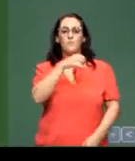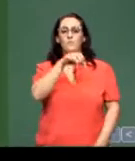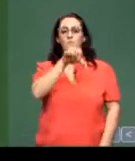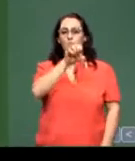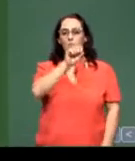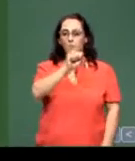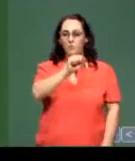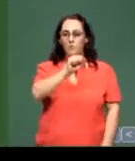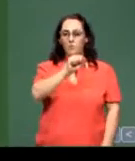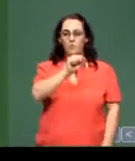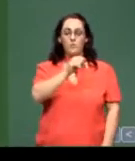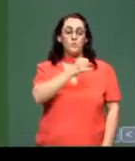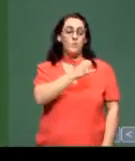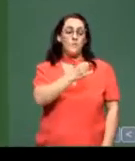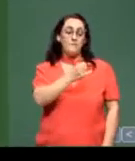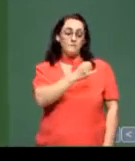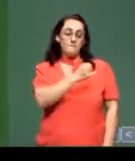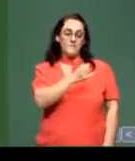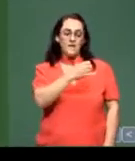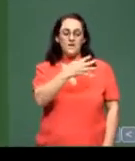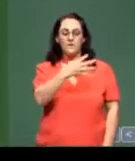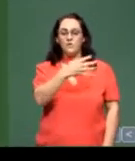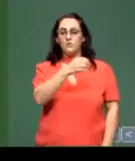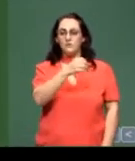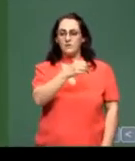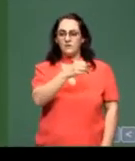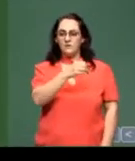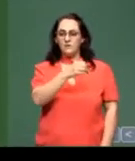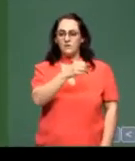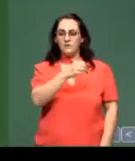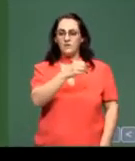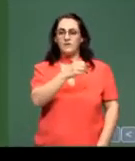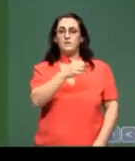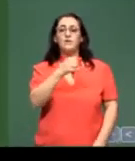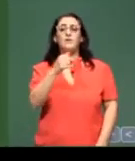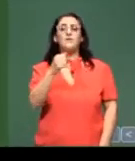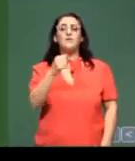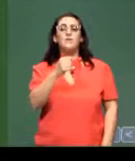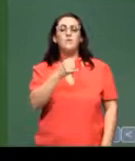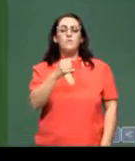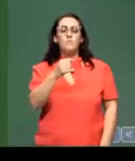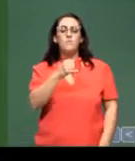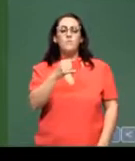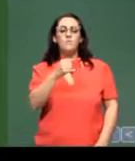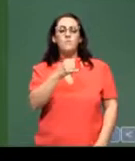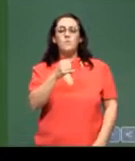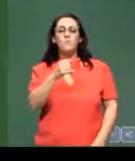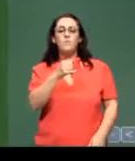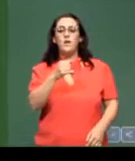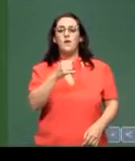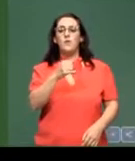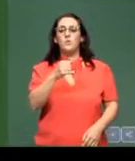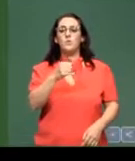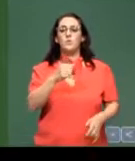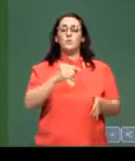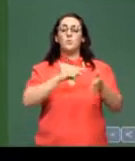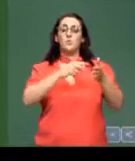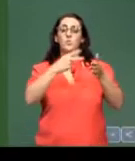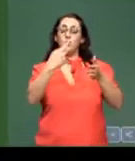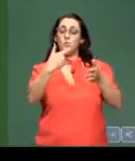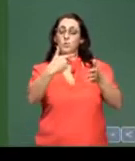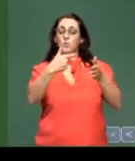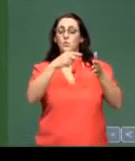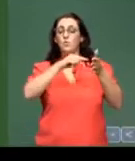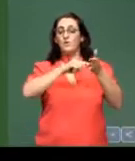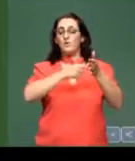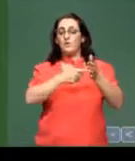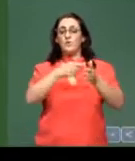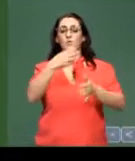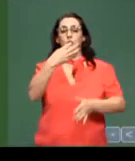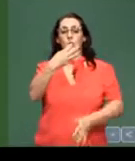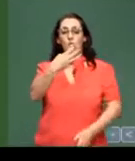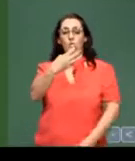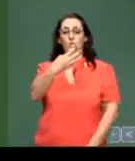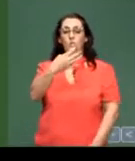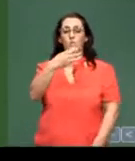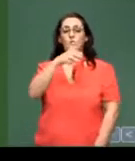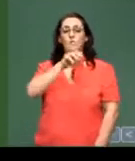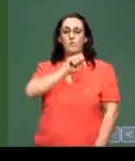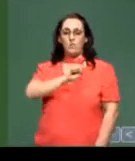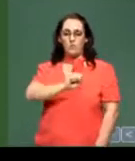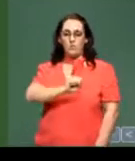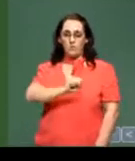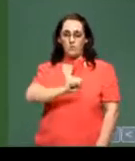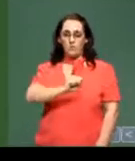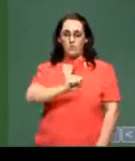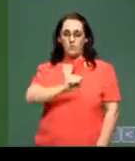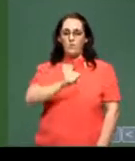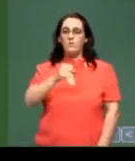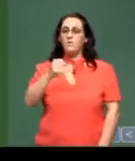menos, 5 vezes 8, 40. Menos vezes mais dá menos, e 2 vezes 4 dá 8.